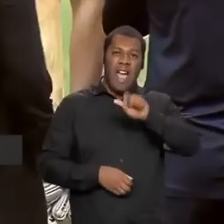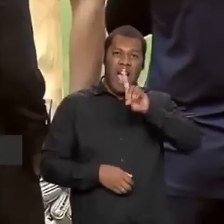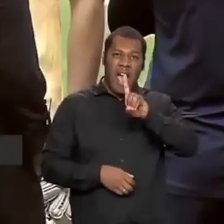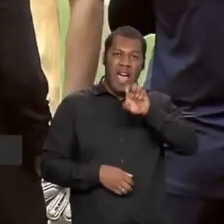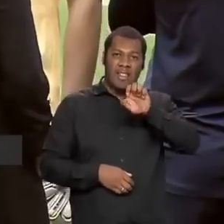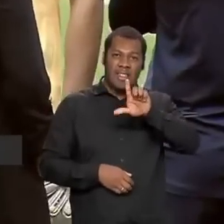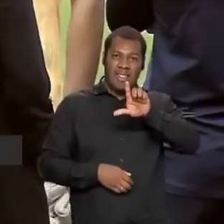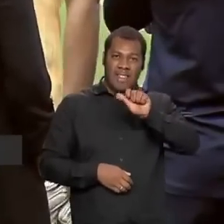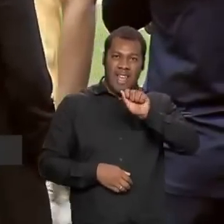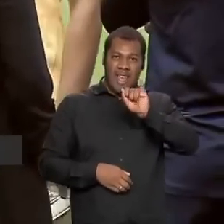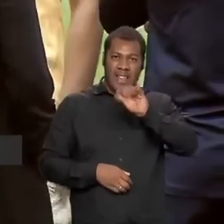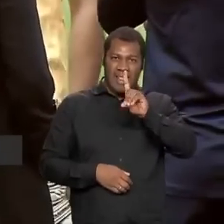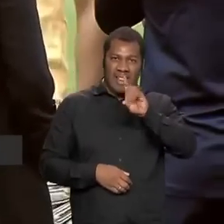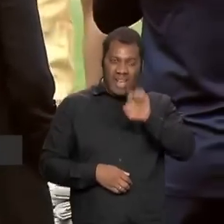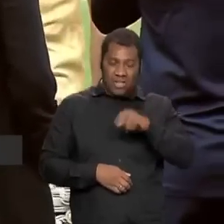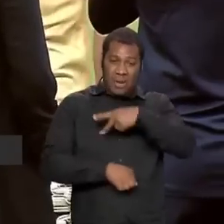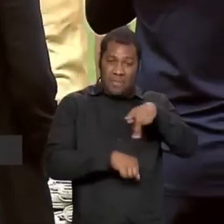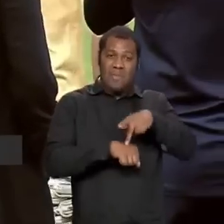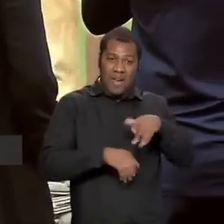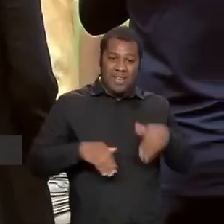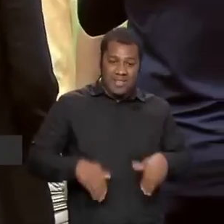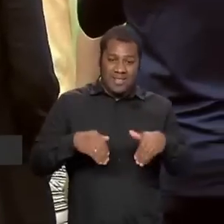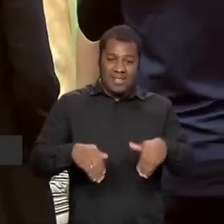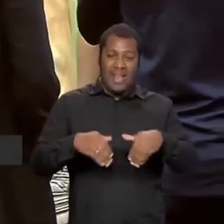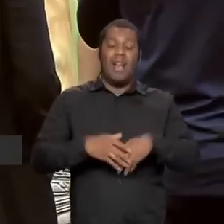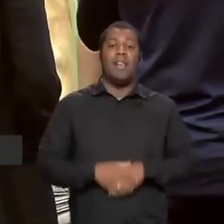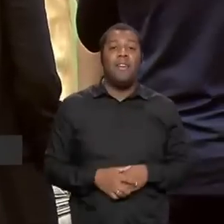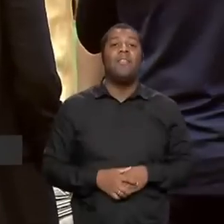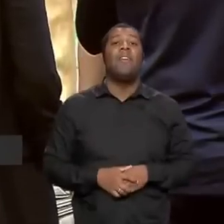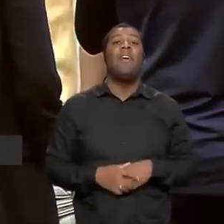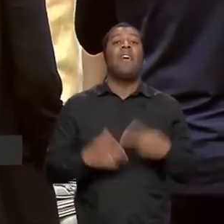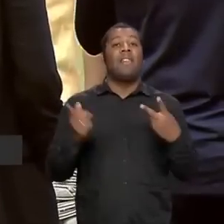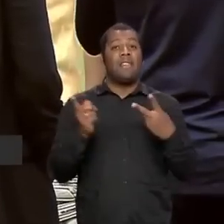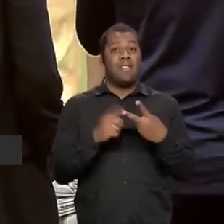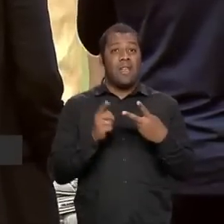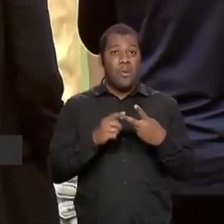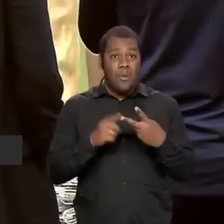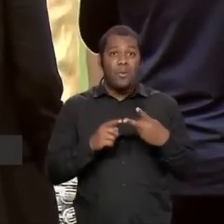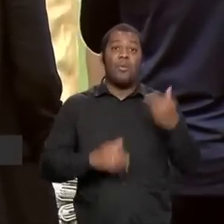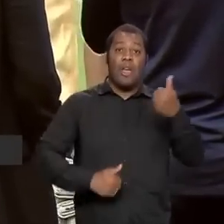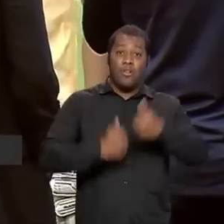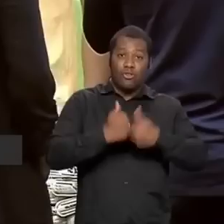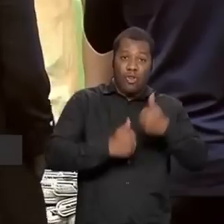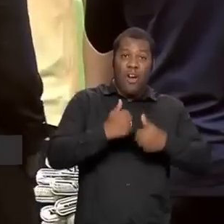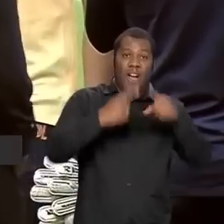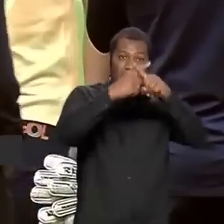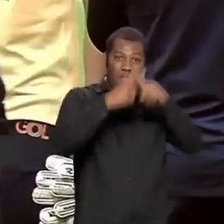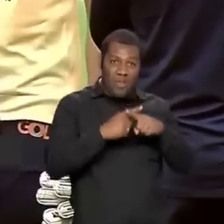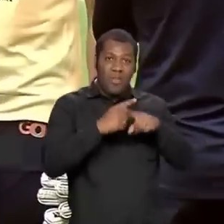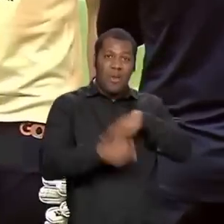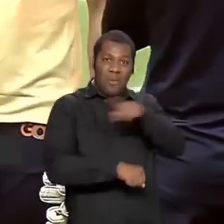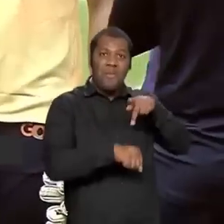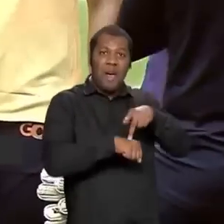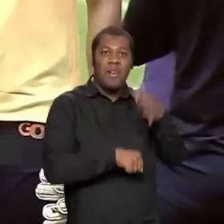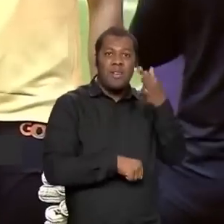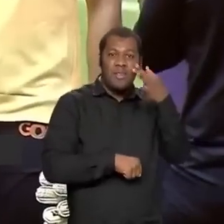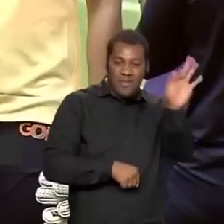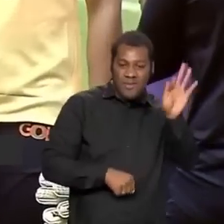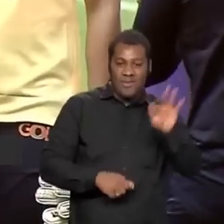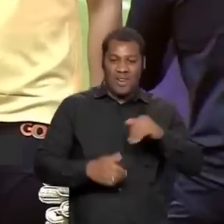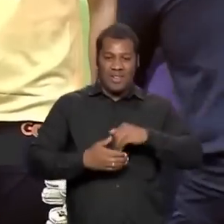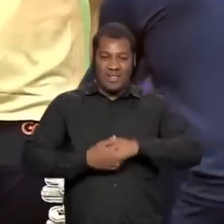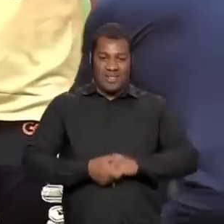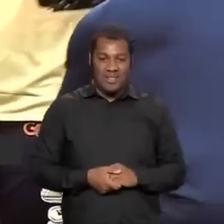O segundo jogo é contra a França. Partida importante aí para encaminhar a classificação